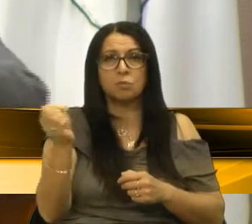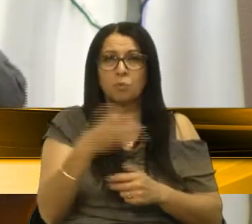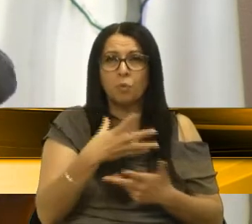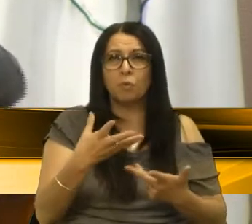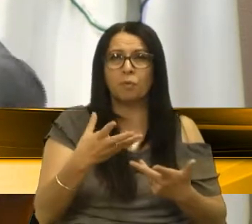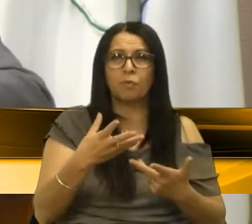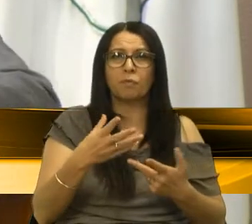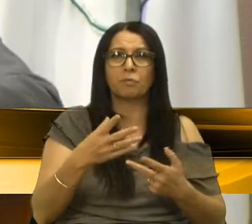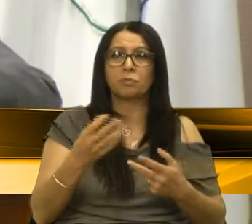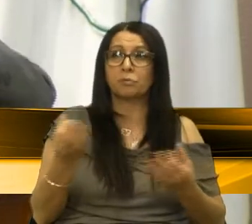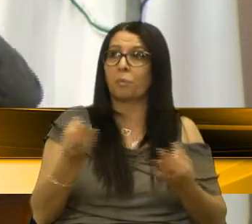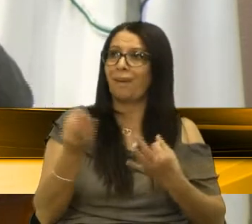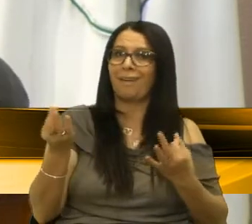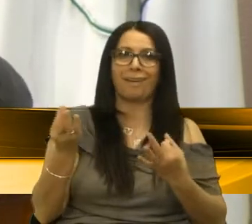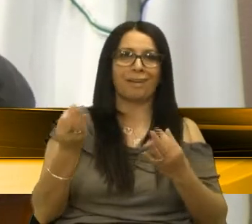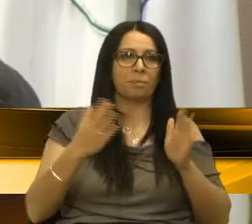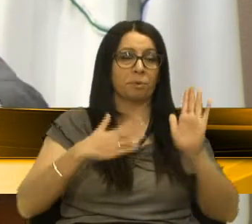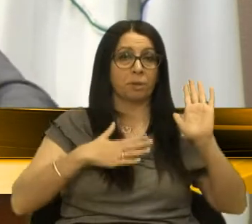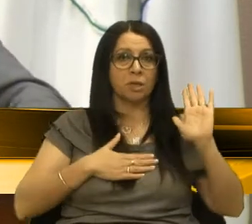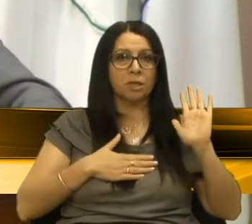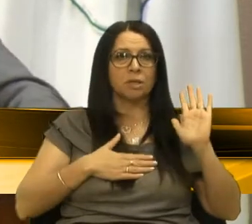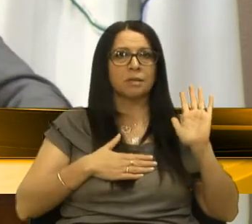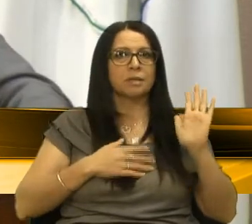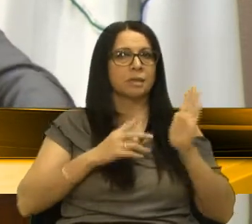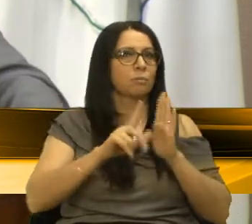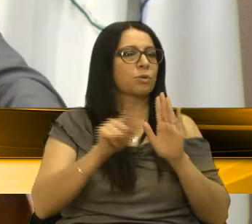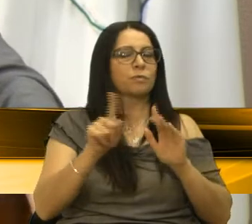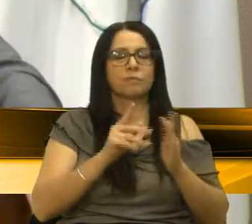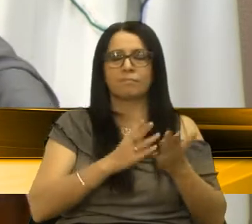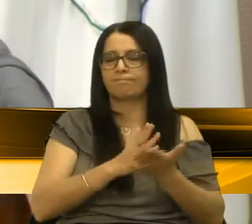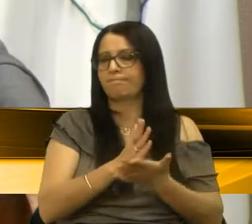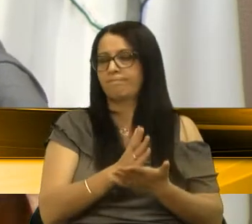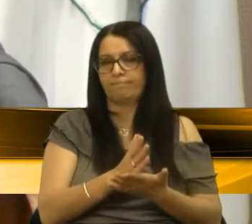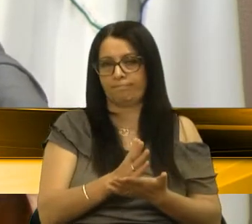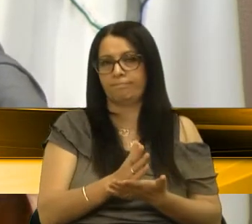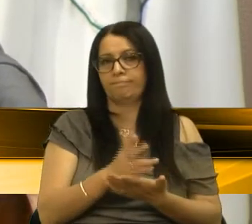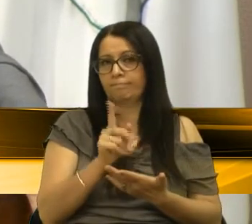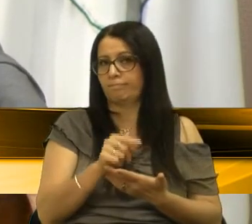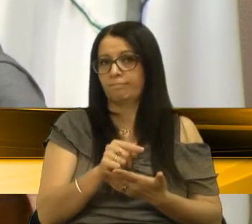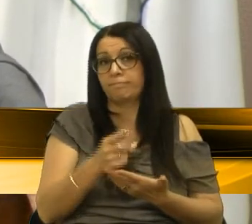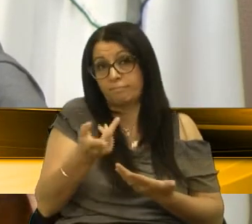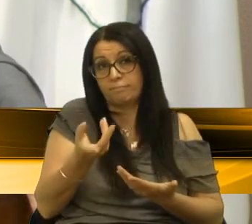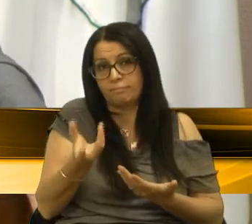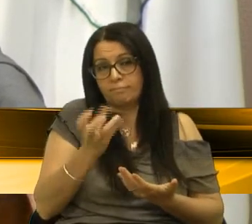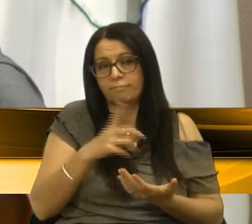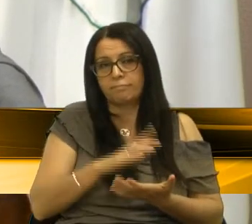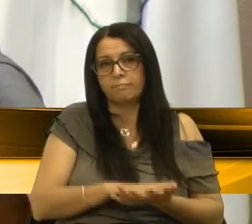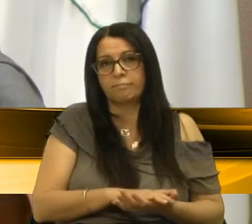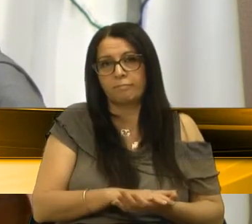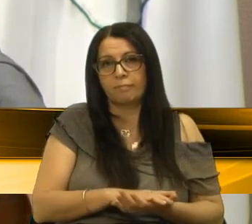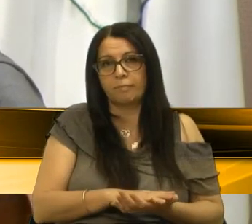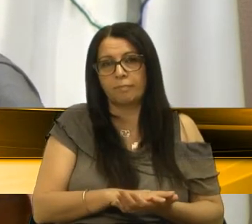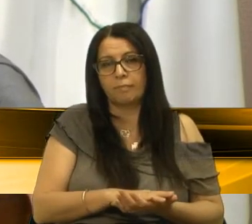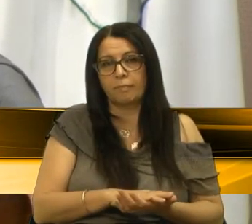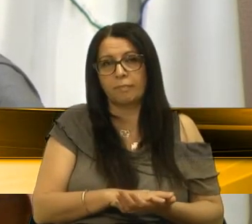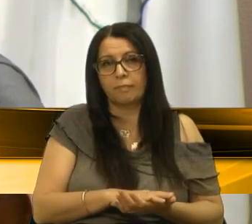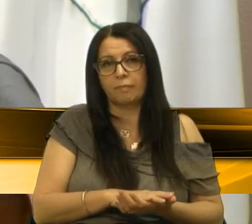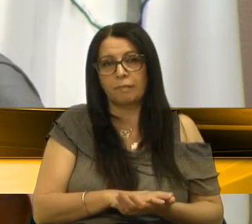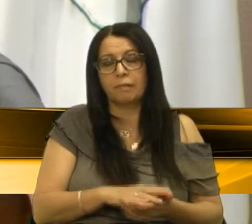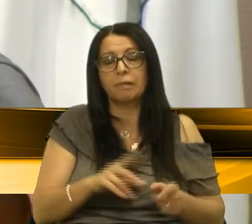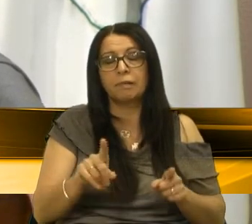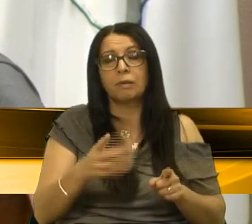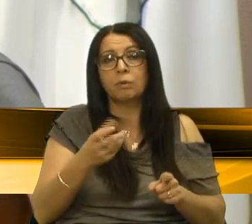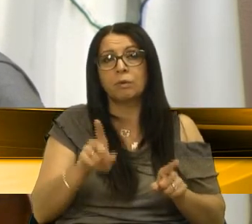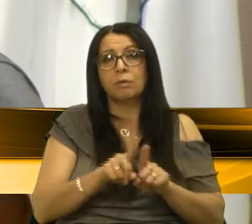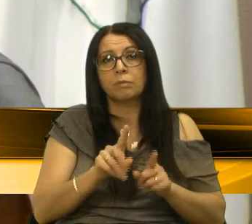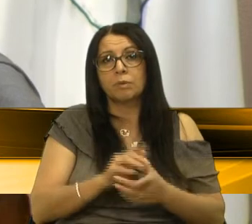do fantástico, prometer e depois não poder cumprir, é no que dá. E eu quero também,